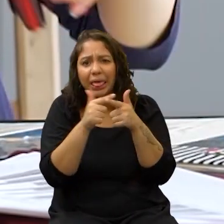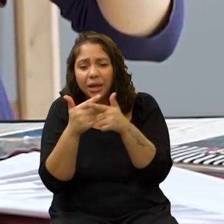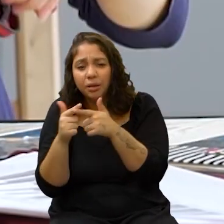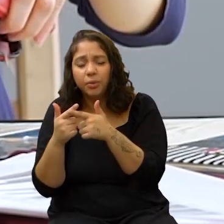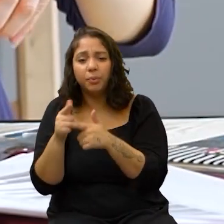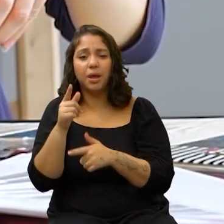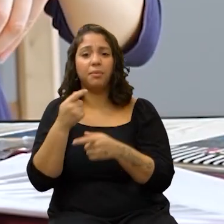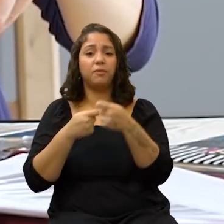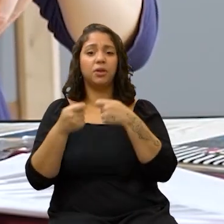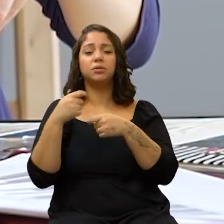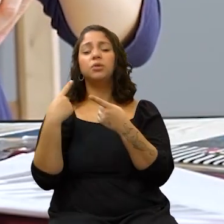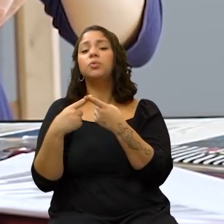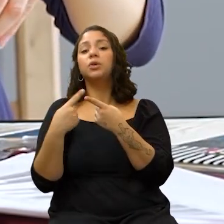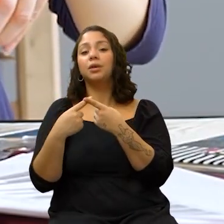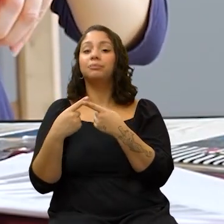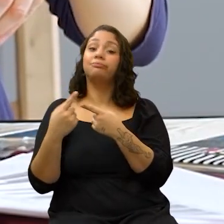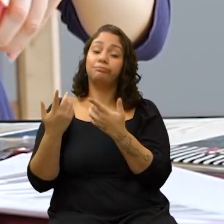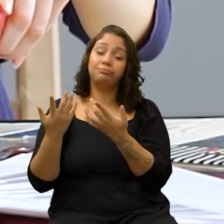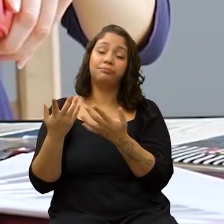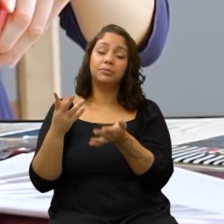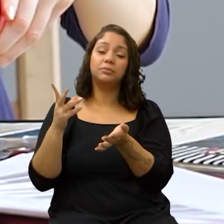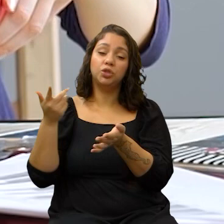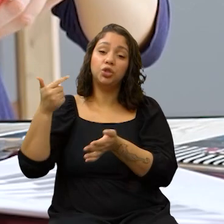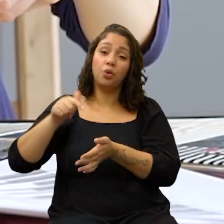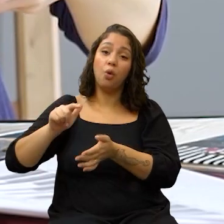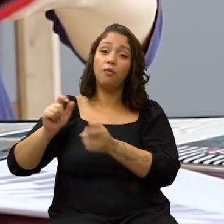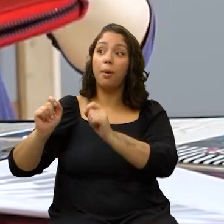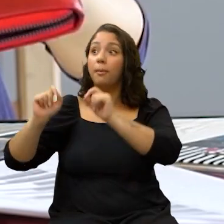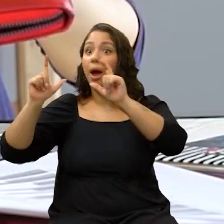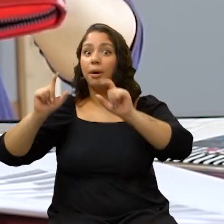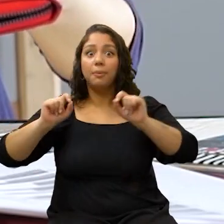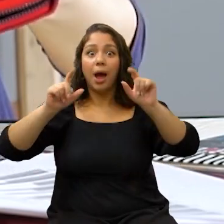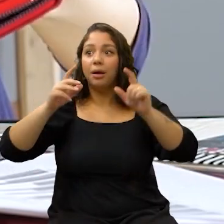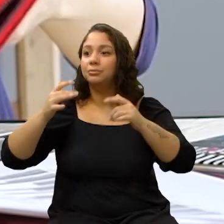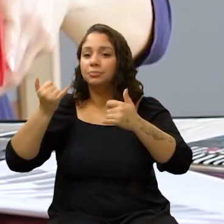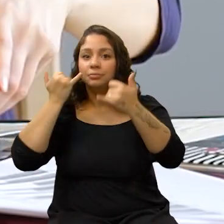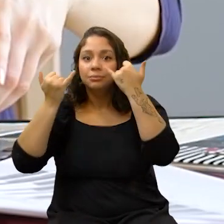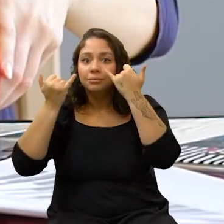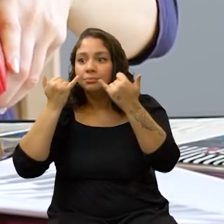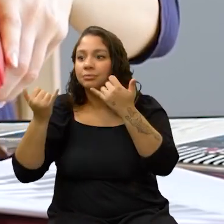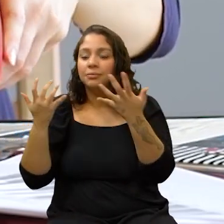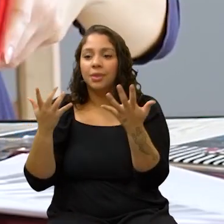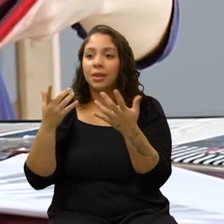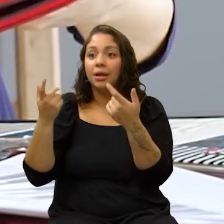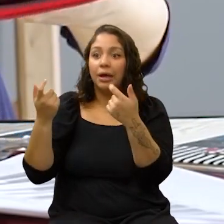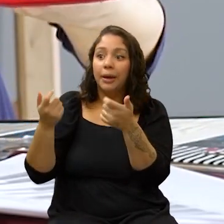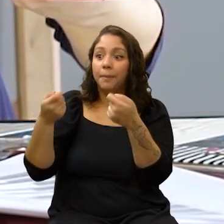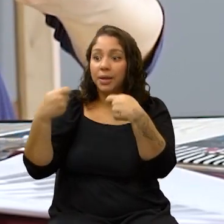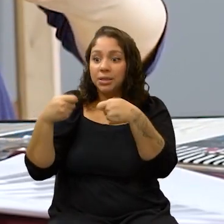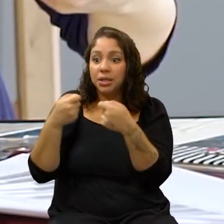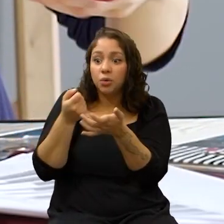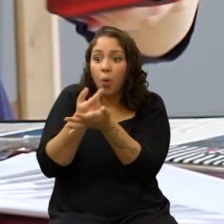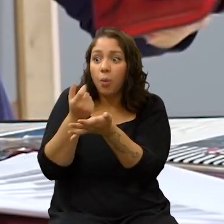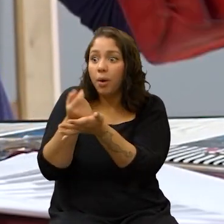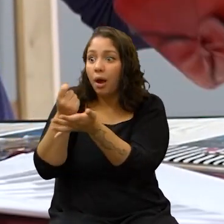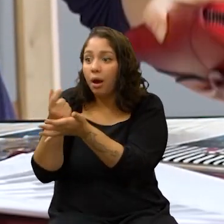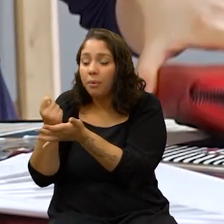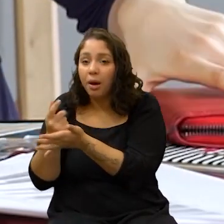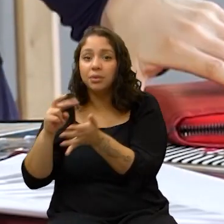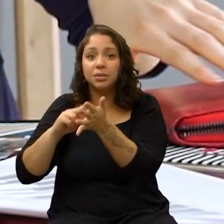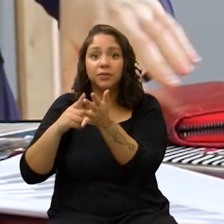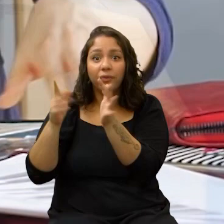induzindo ela a acreditar que consumo é sinônimo de felicidade. Então, regra 0,